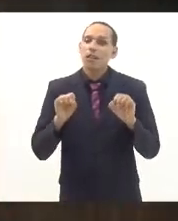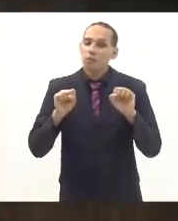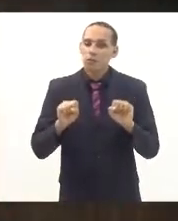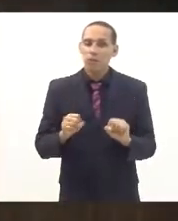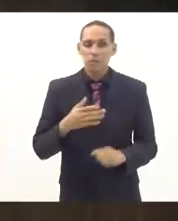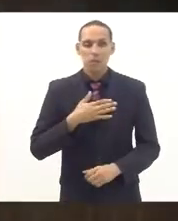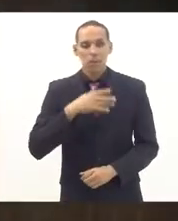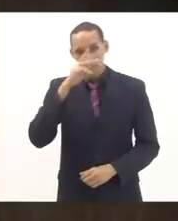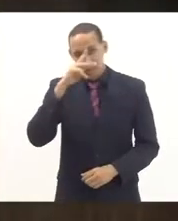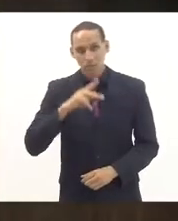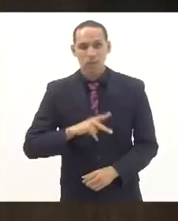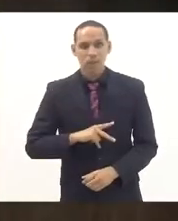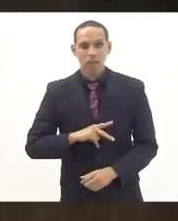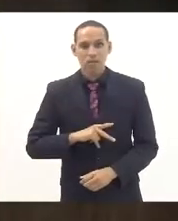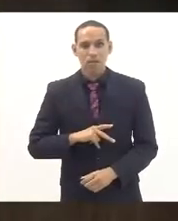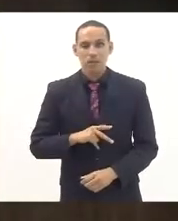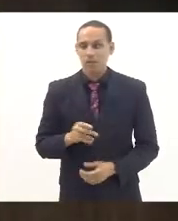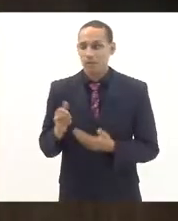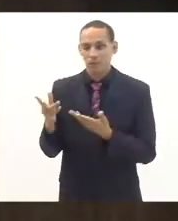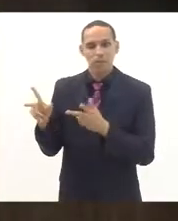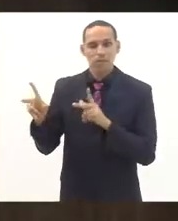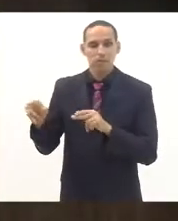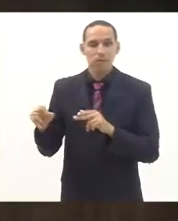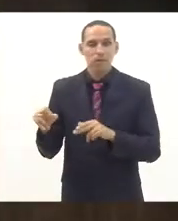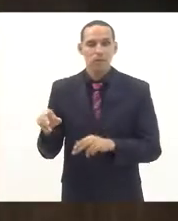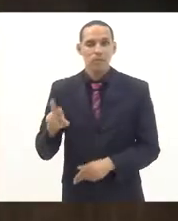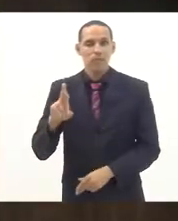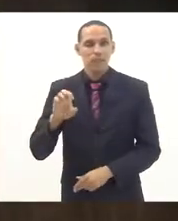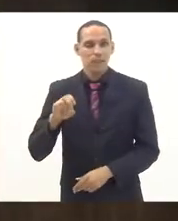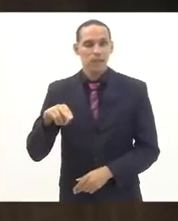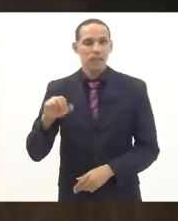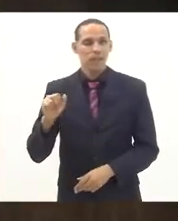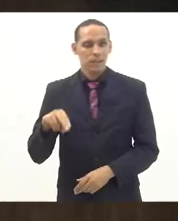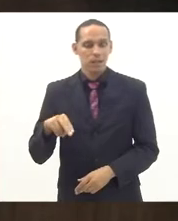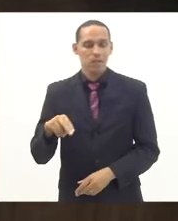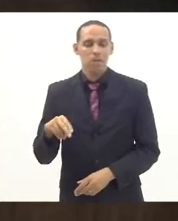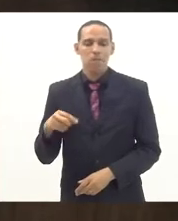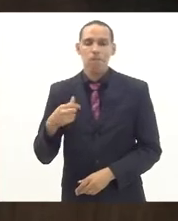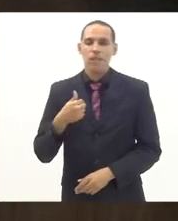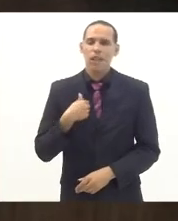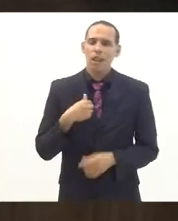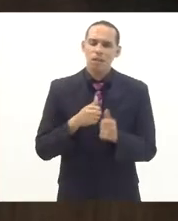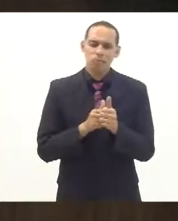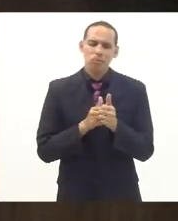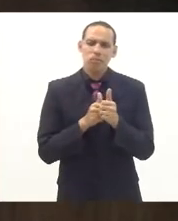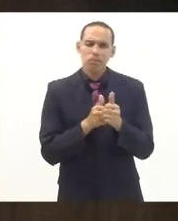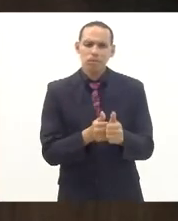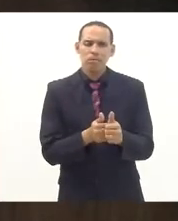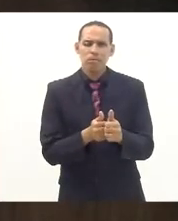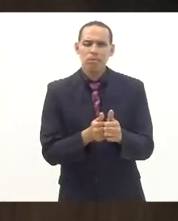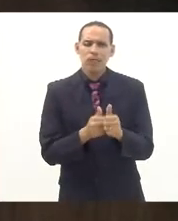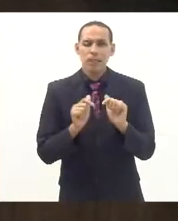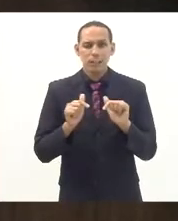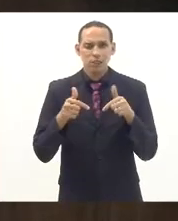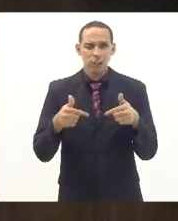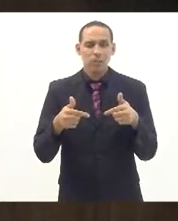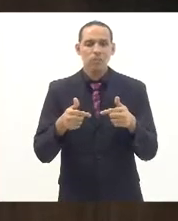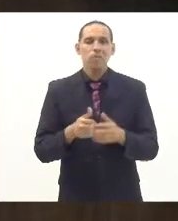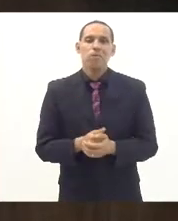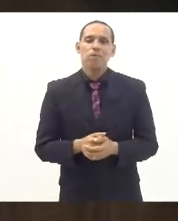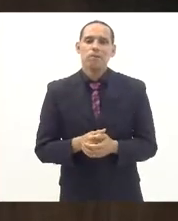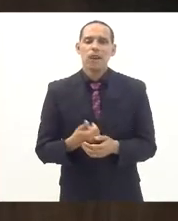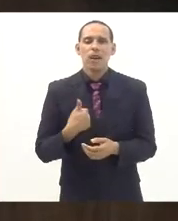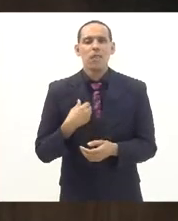testemunho pessoal A exemplo do que fez o deputado Renan Ferreirinha eu tenho acompanhado essa iniciativa